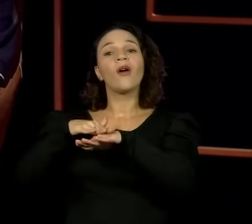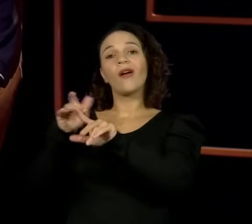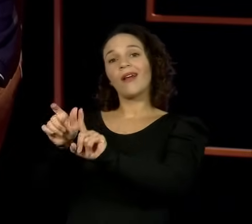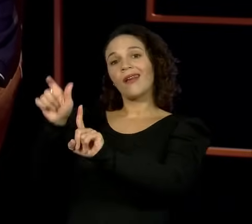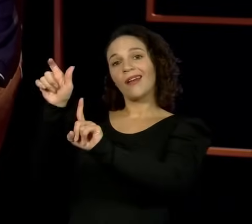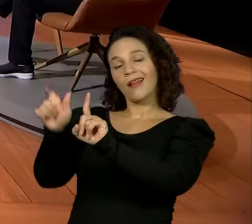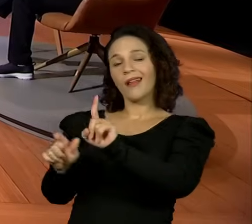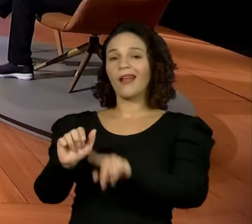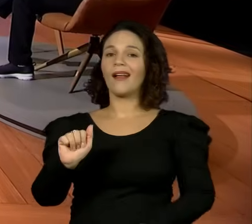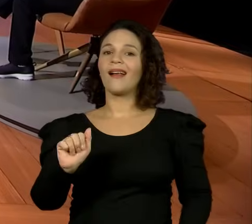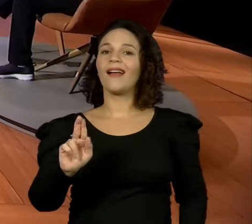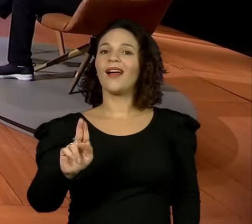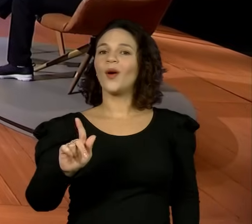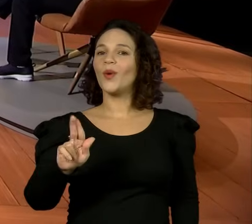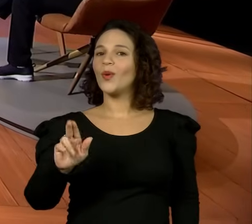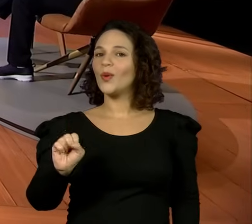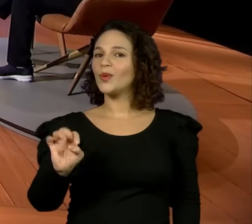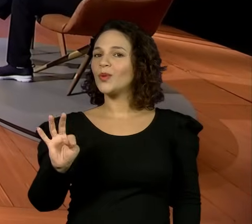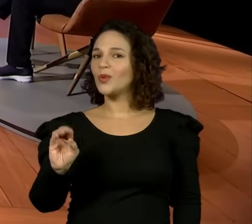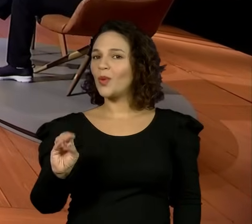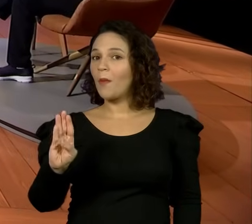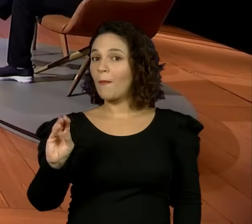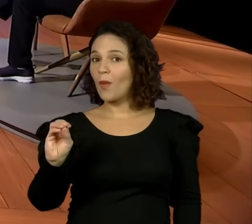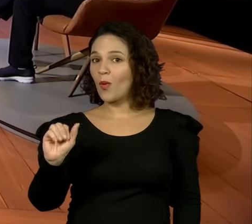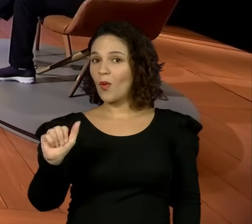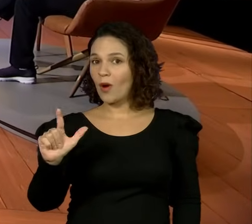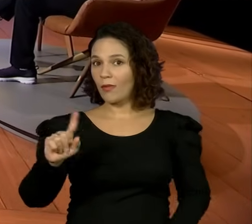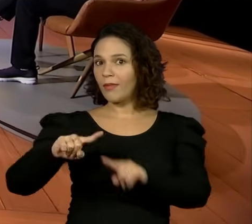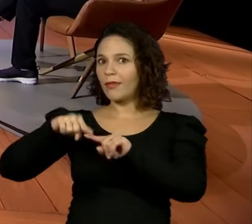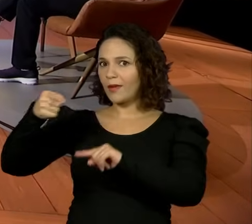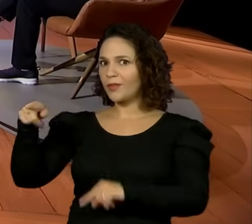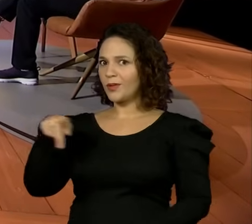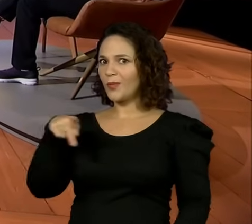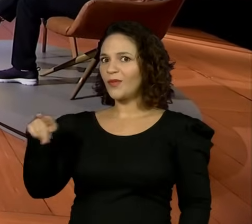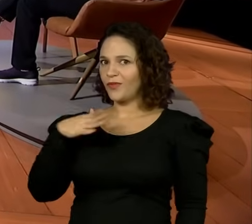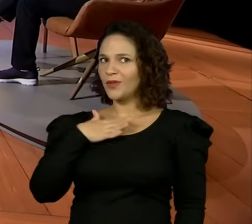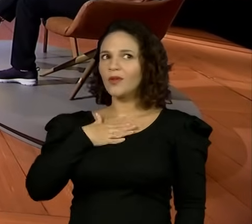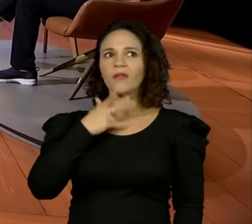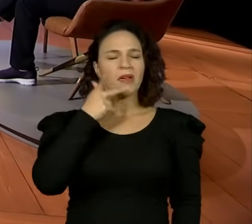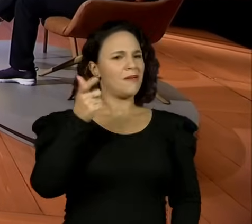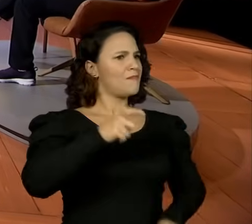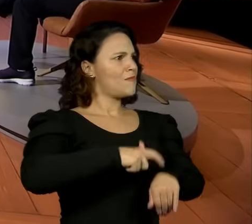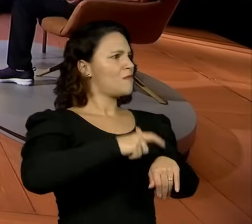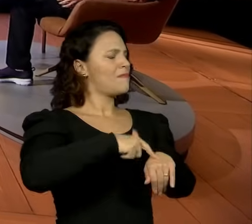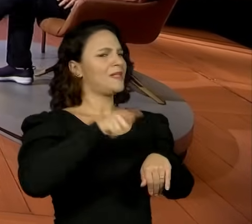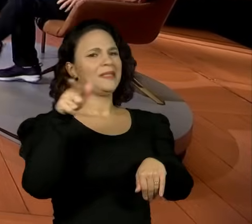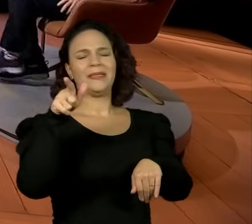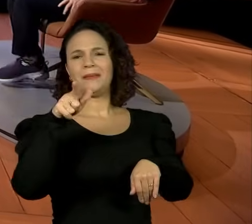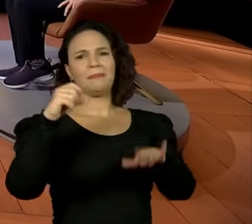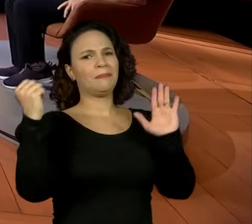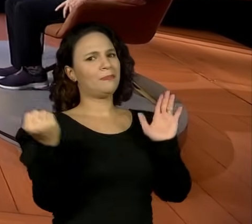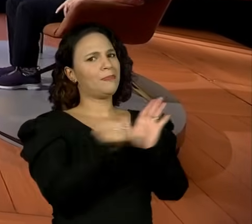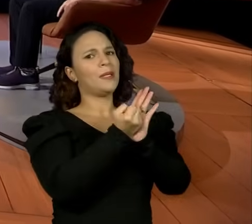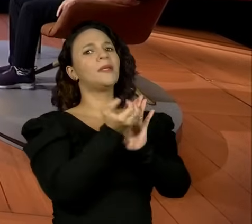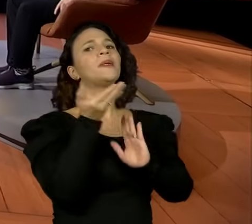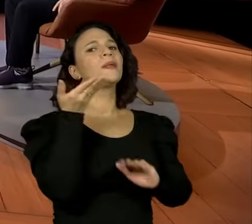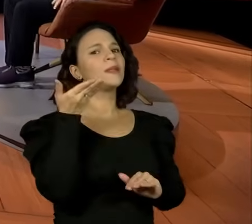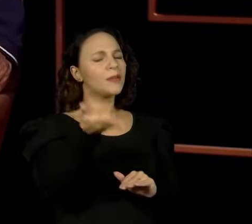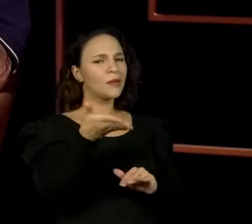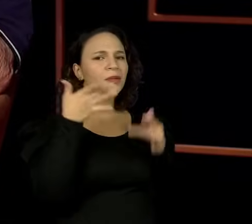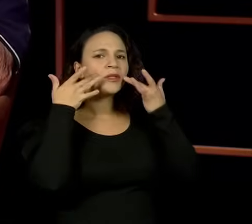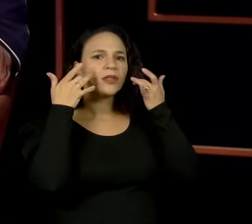meus professores, e aí Foi o grande momento, aliás, do Teatro de Arena. Grande momento, onde eu